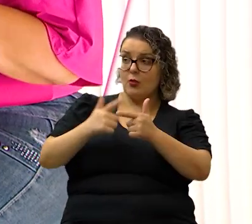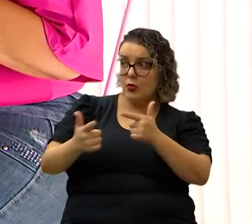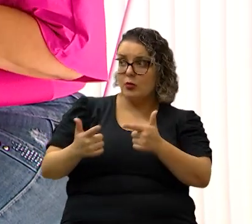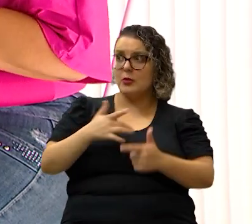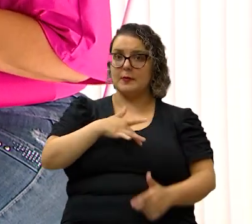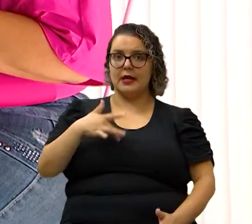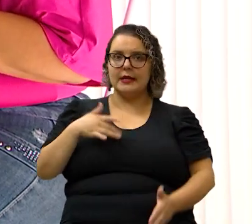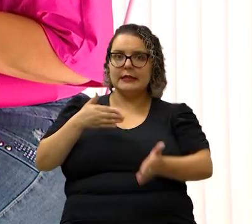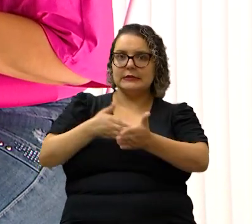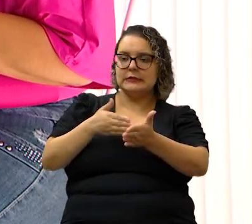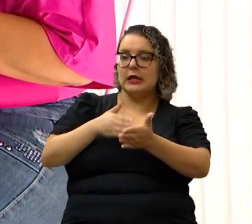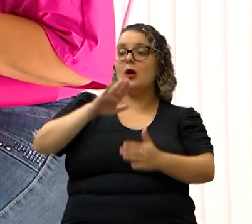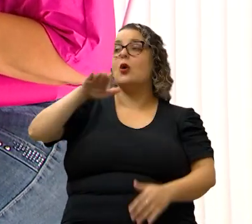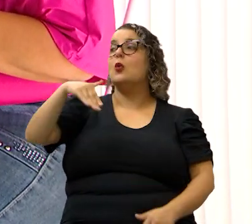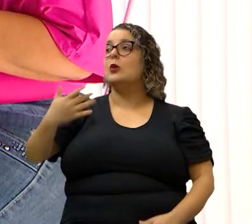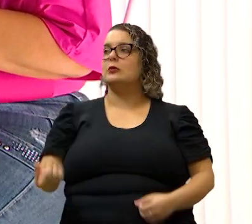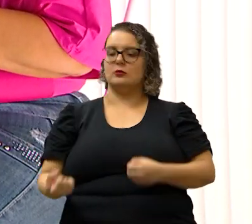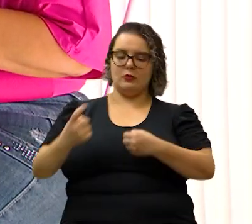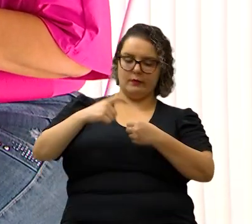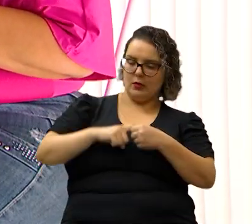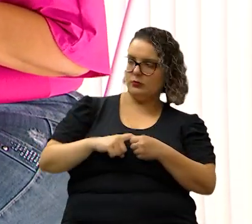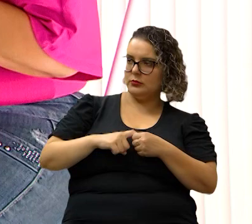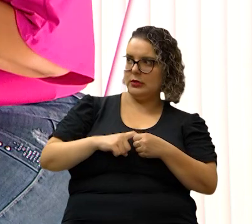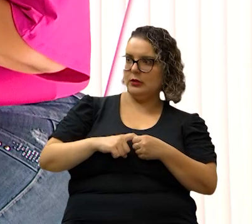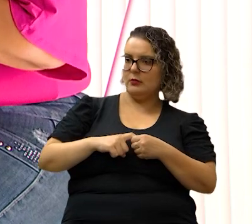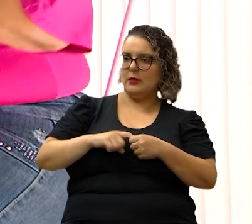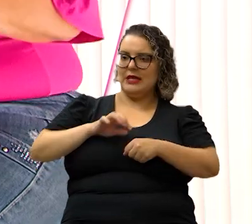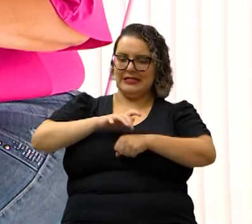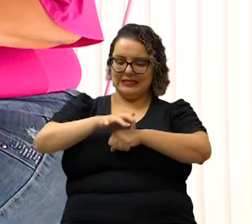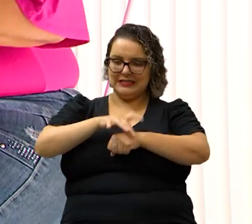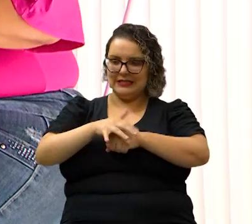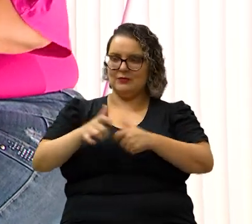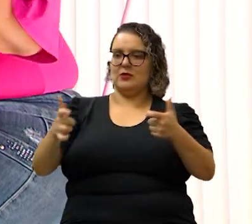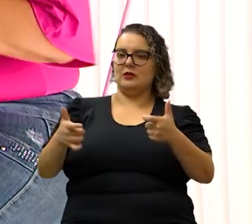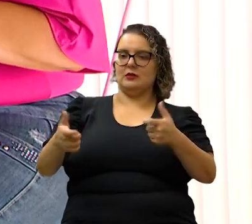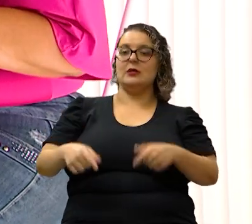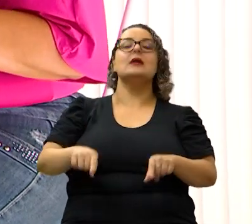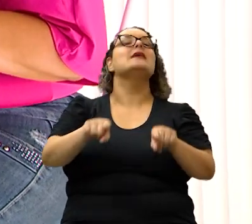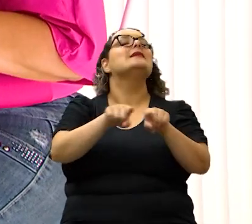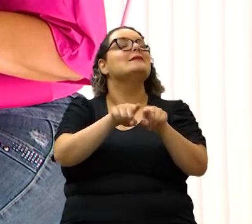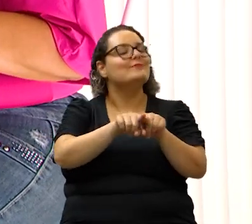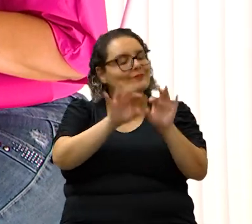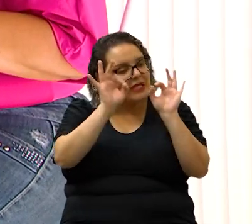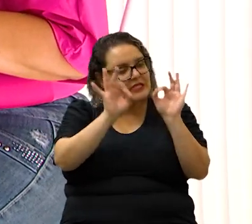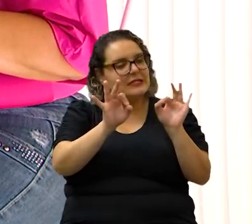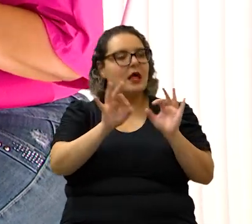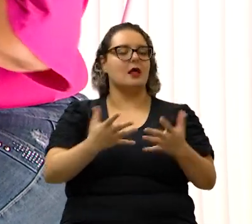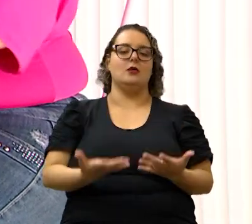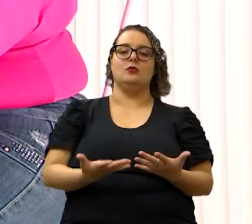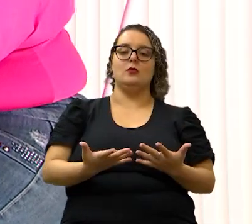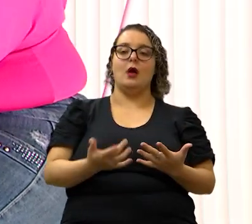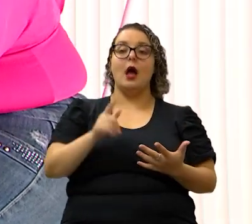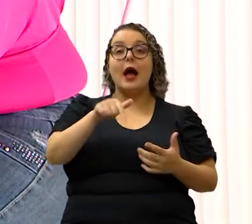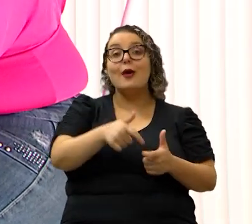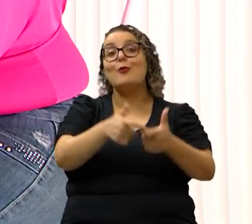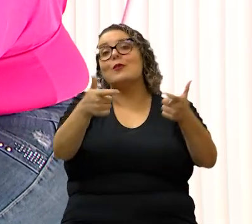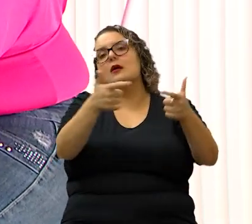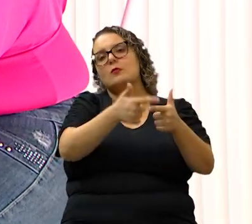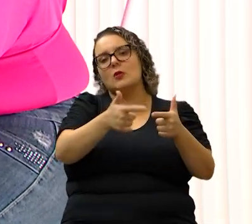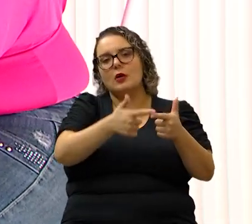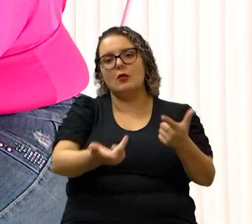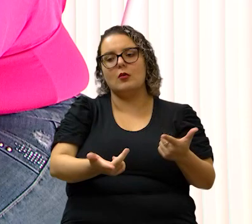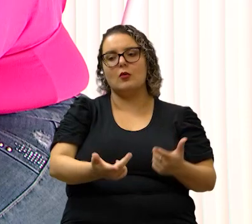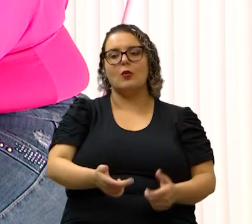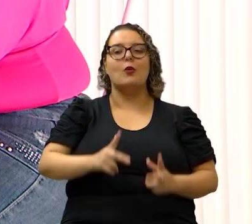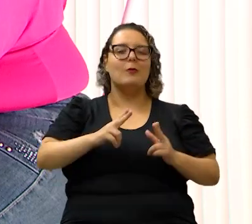problema de saúde, mantém a restrição. Quando elas voltam, essa inflamação retorna também. Exatamente. É aí que é o grande problema,